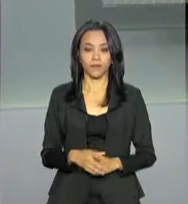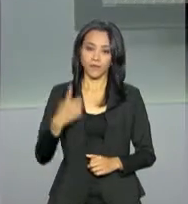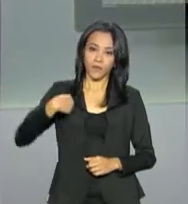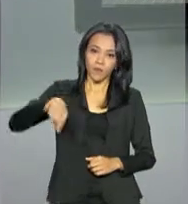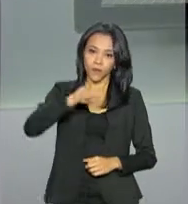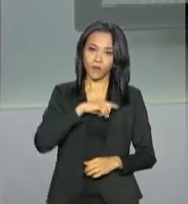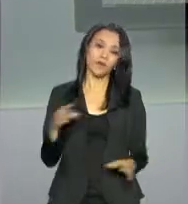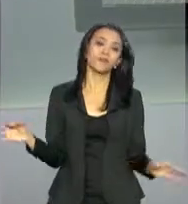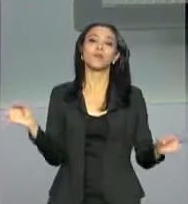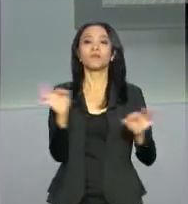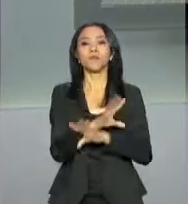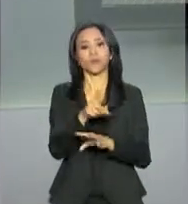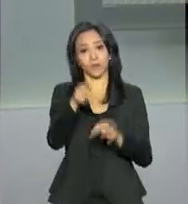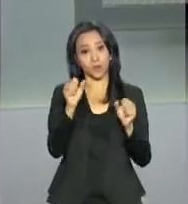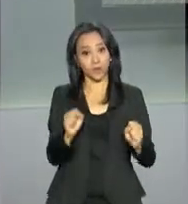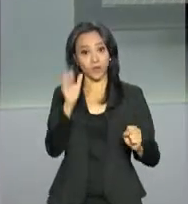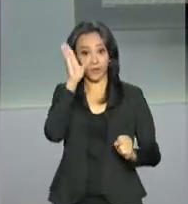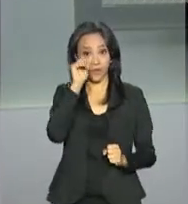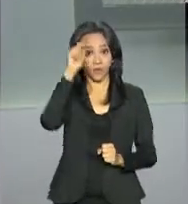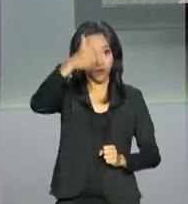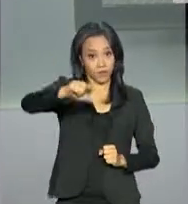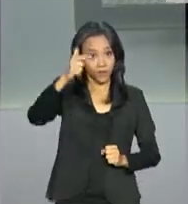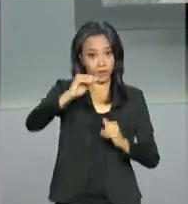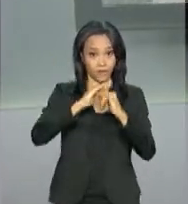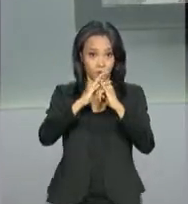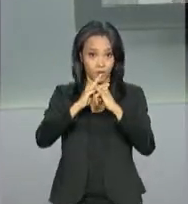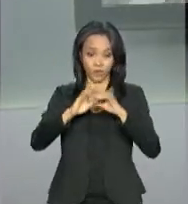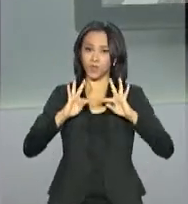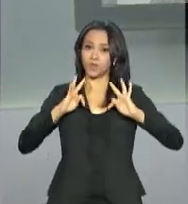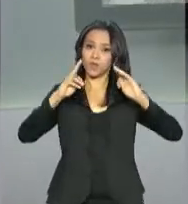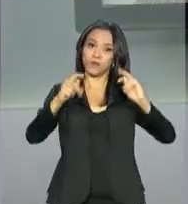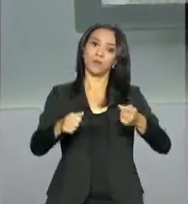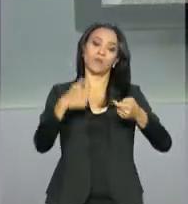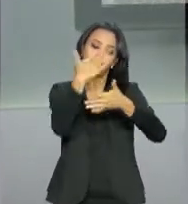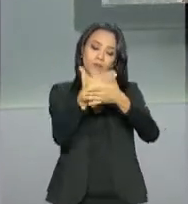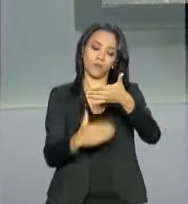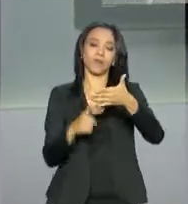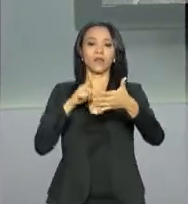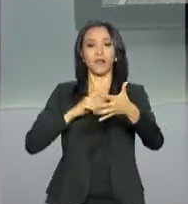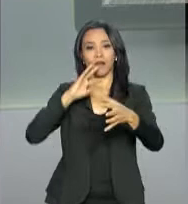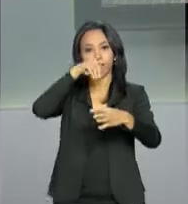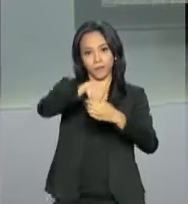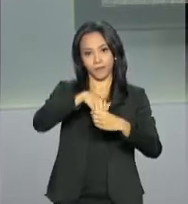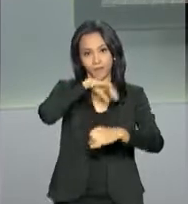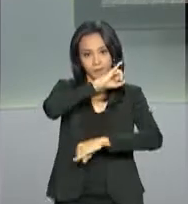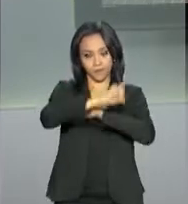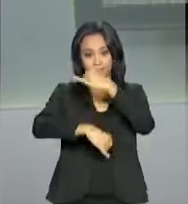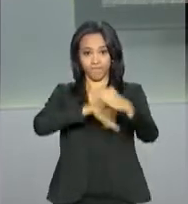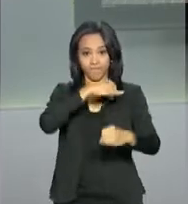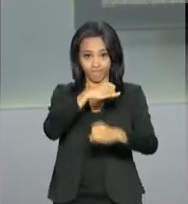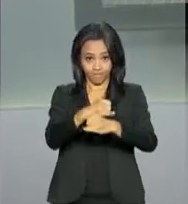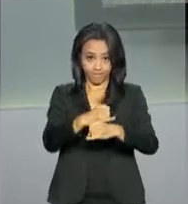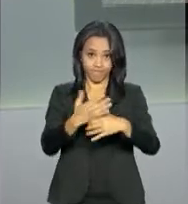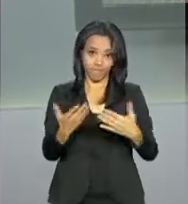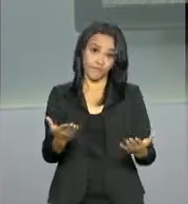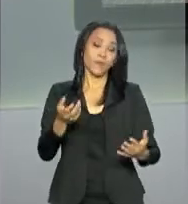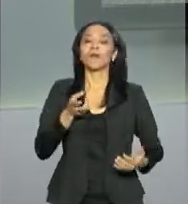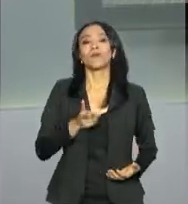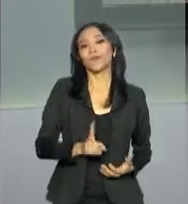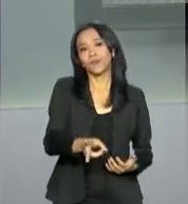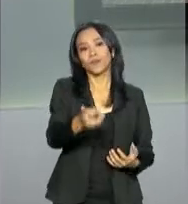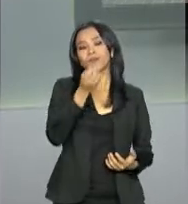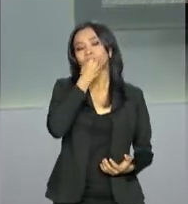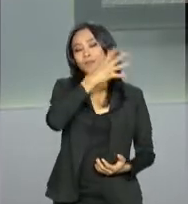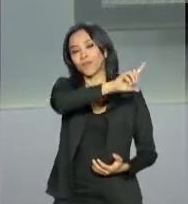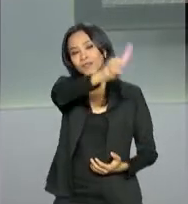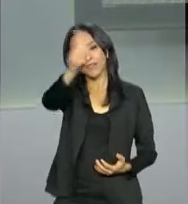Nós ficamos por aqui. Você pode rever as reportagens no YouTube. E toda a nossa programação também está na página da NBR na internet. Um